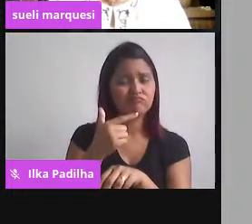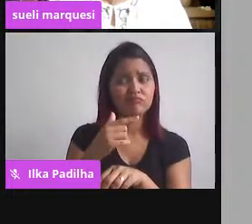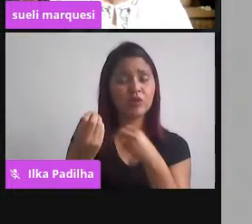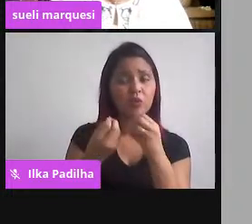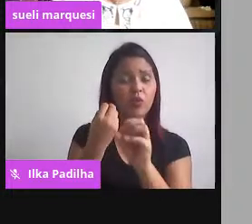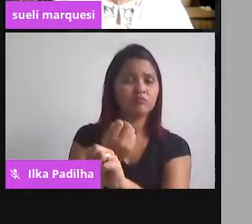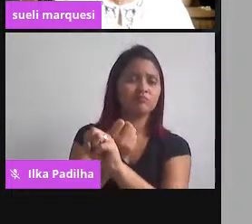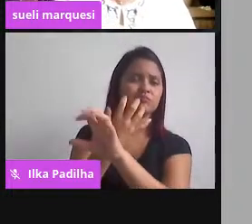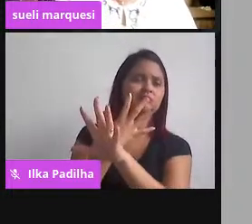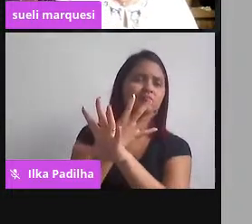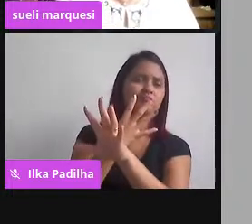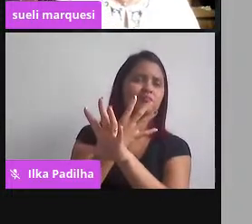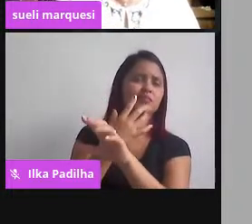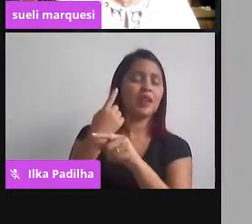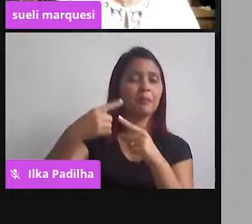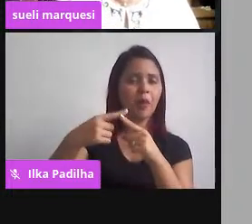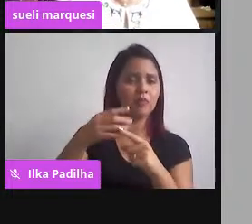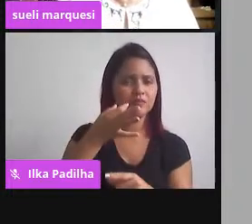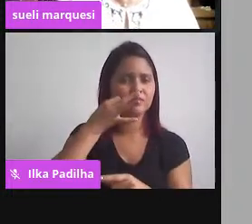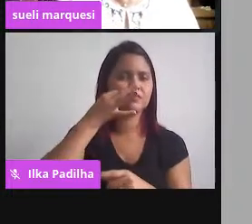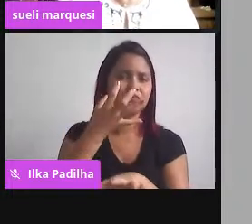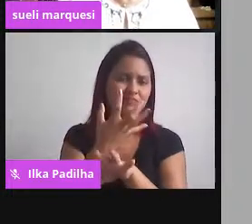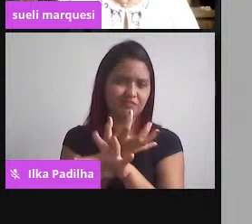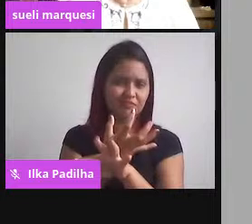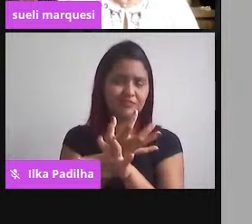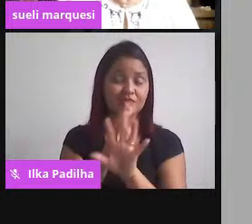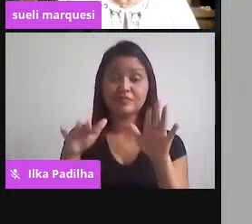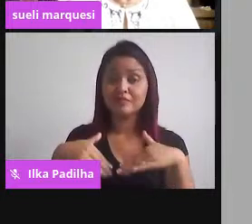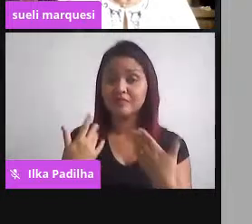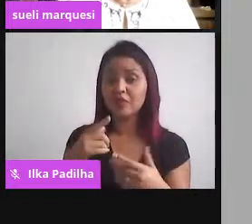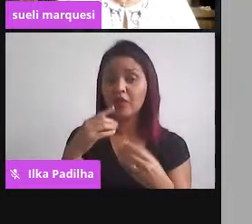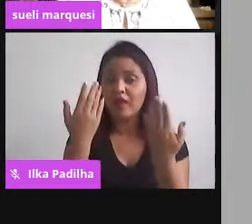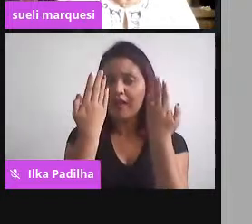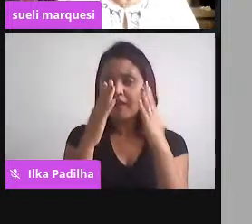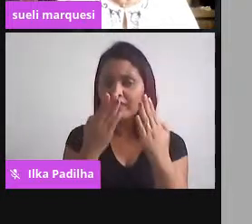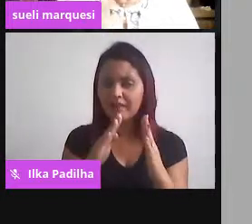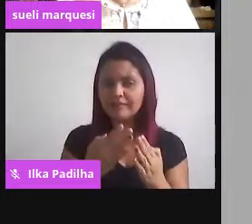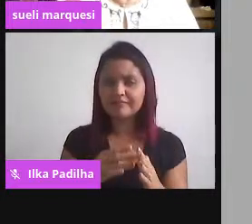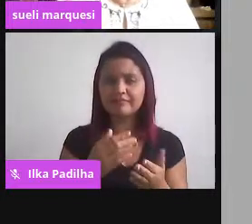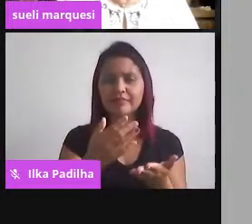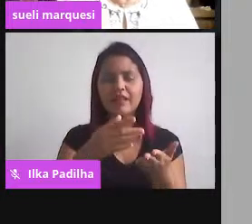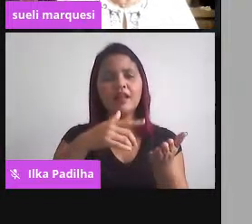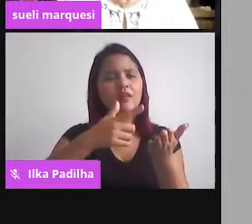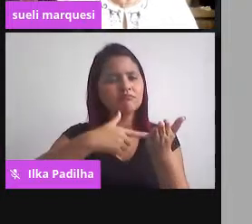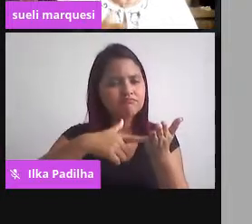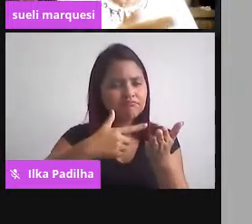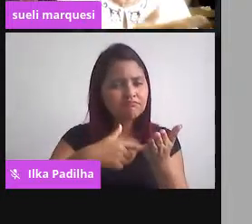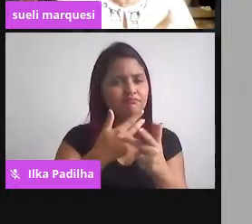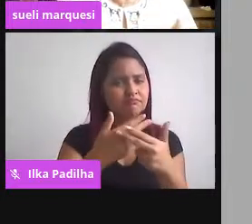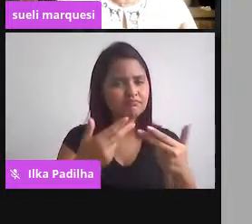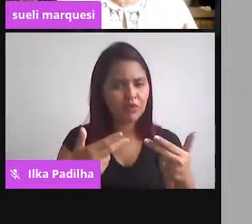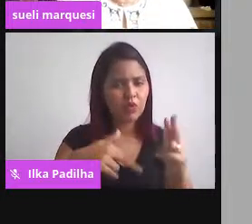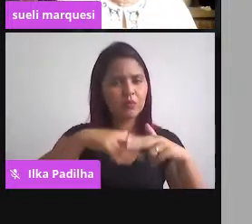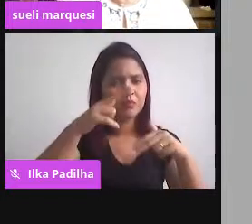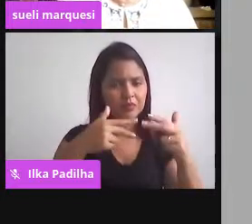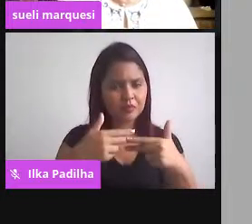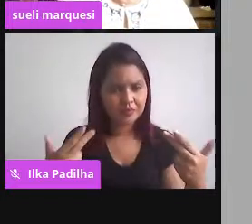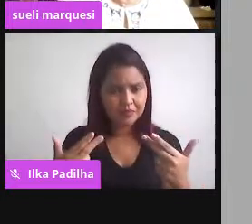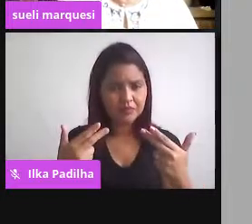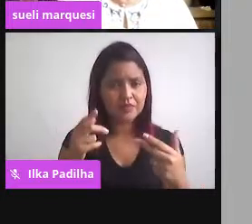E daí, quando nós fomos analisar o material, o que foi constatado? Que o material era a transposição de um